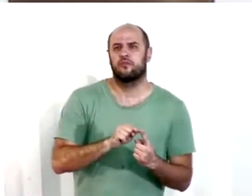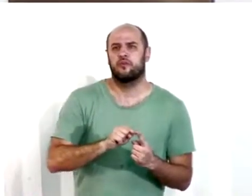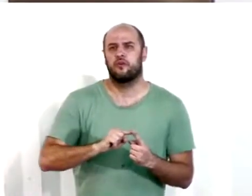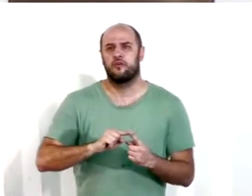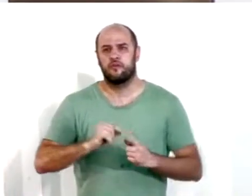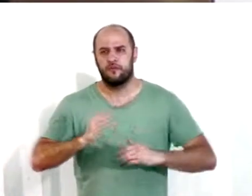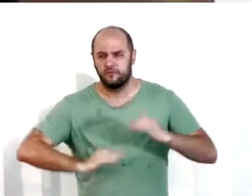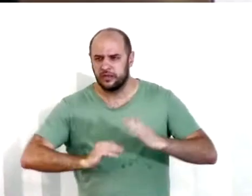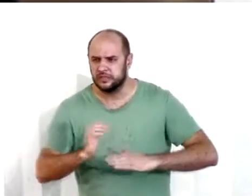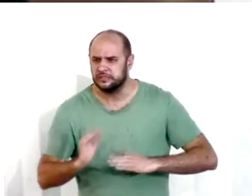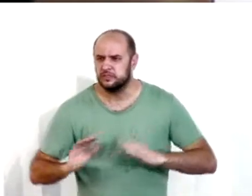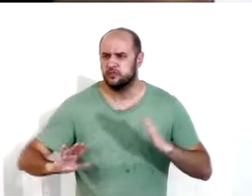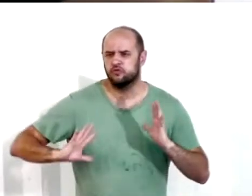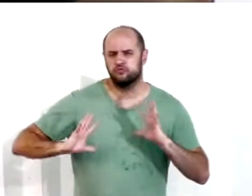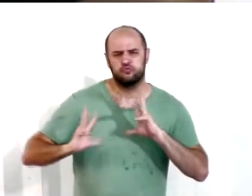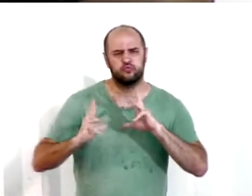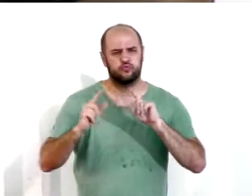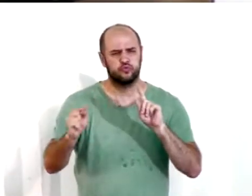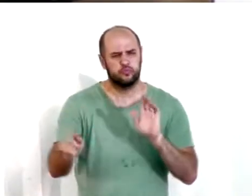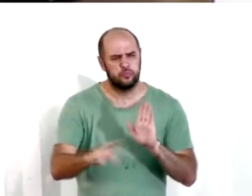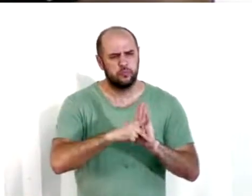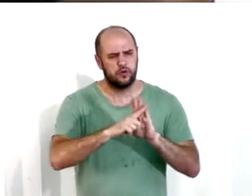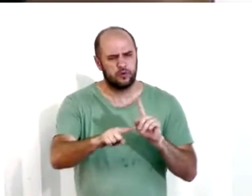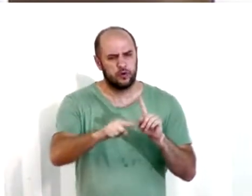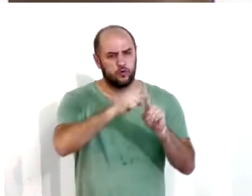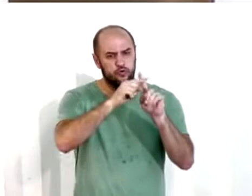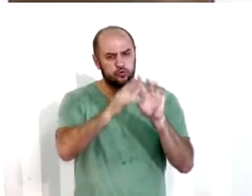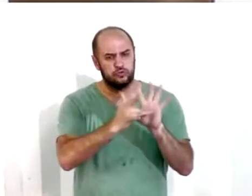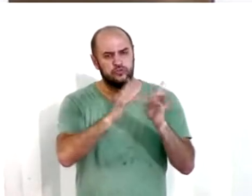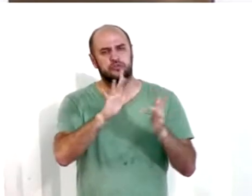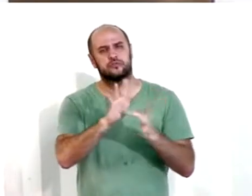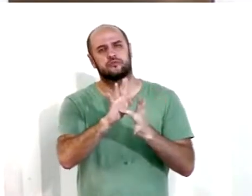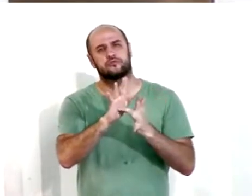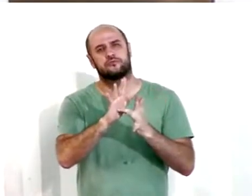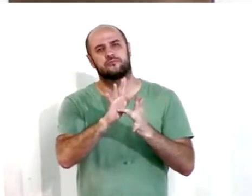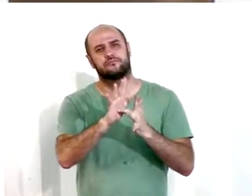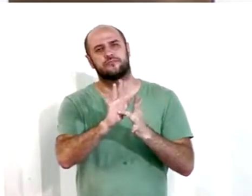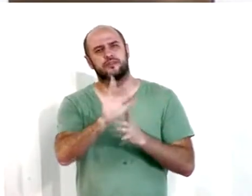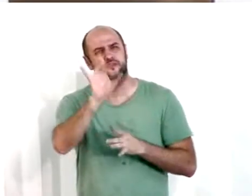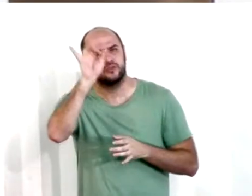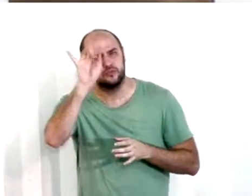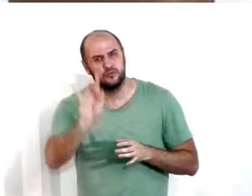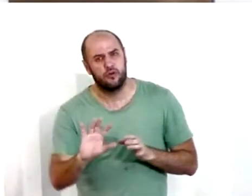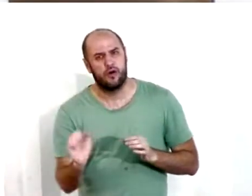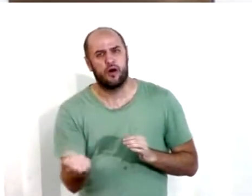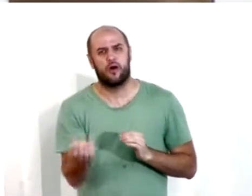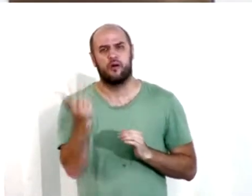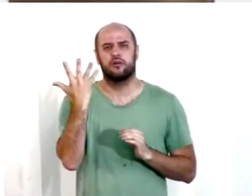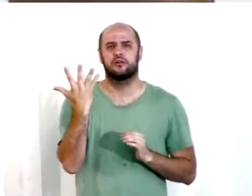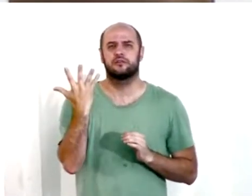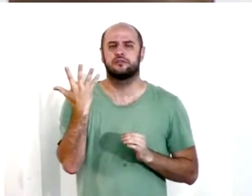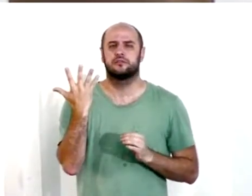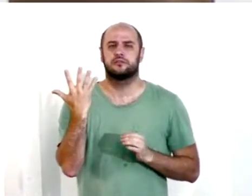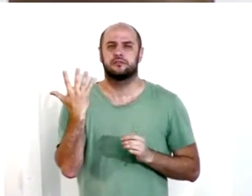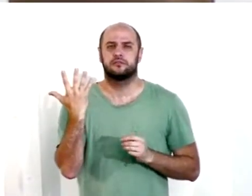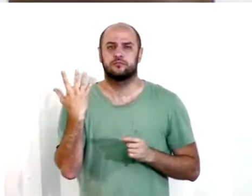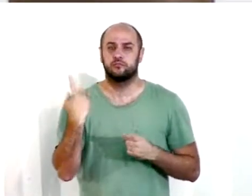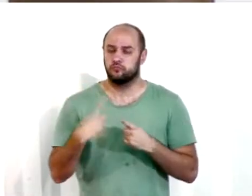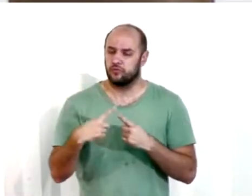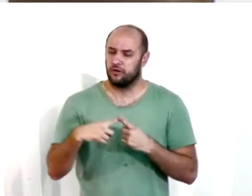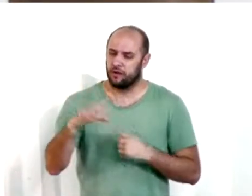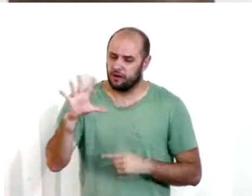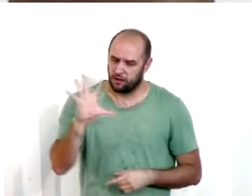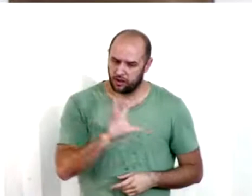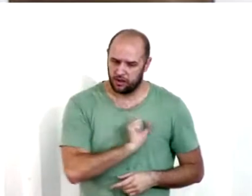ser realizado na cruz de Cristo é um ato que só pode acontecer por conta do